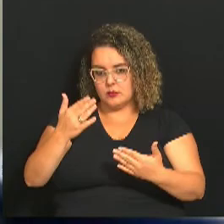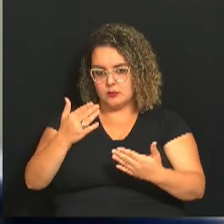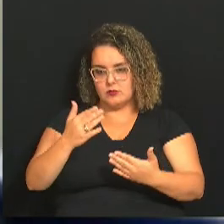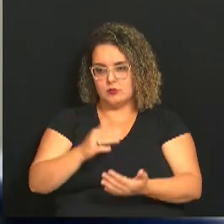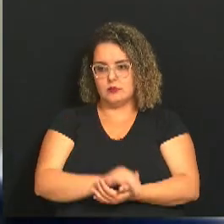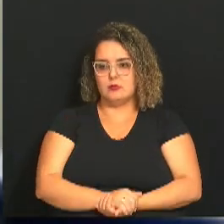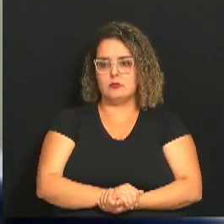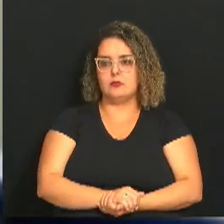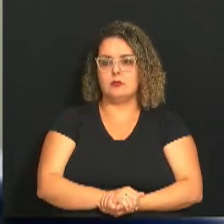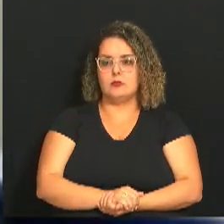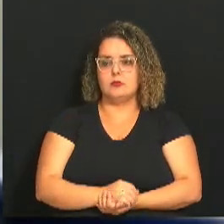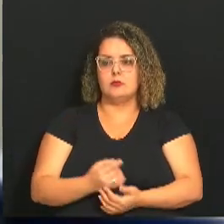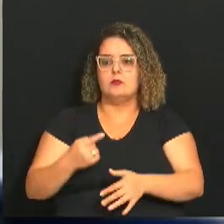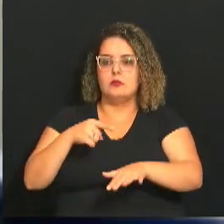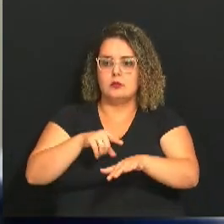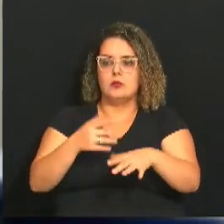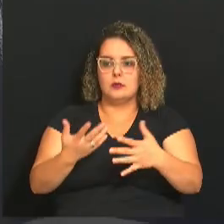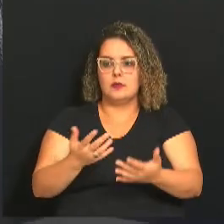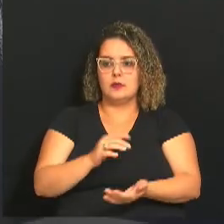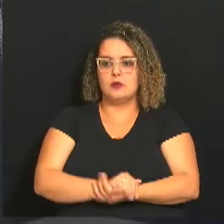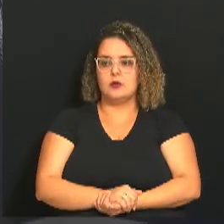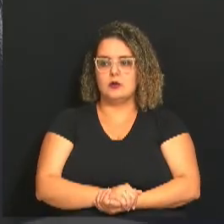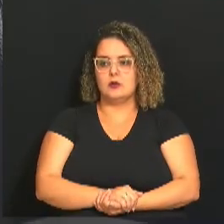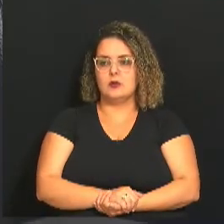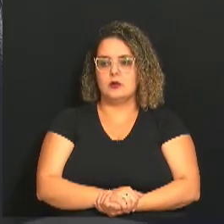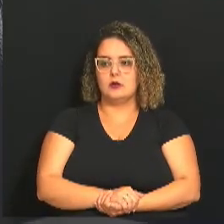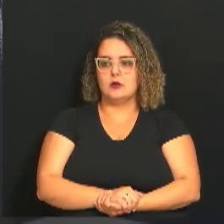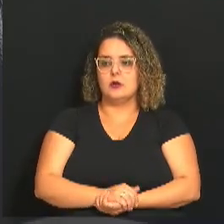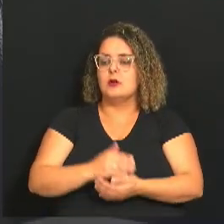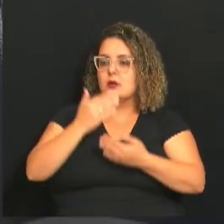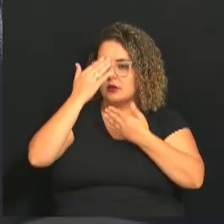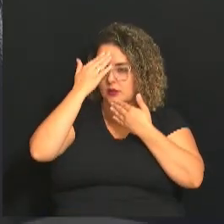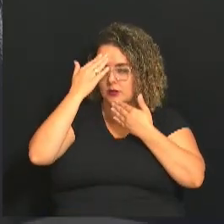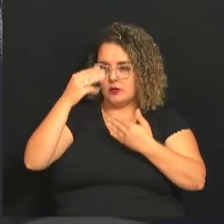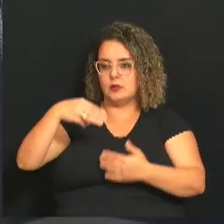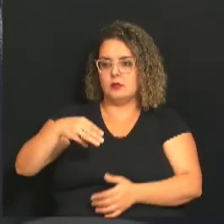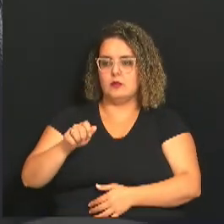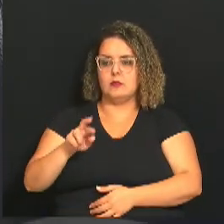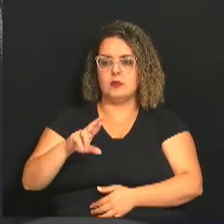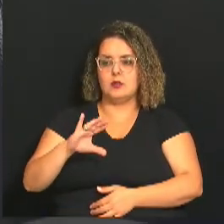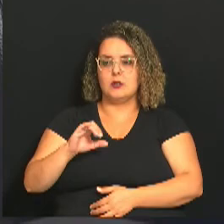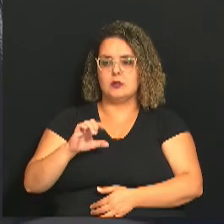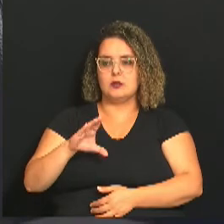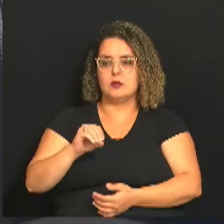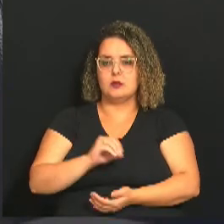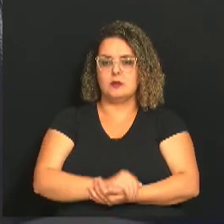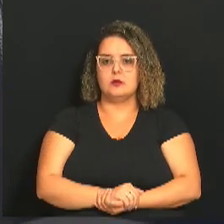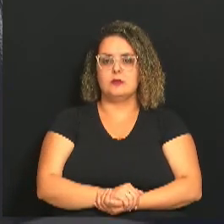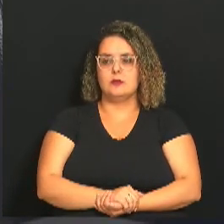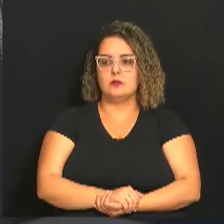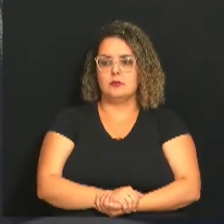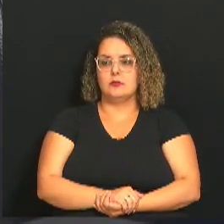minha inclusão aí, tá? Eu é que agradeço, Marcelo. Bruno, por favor.